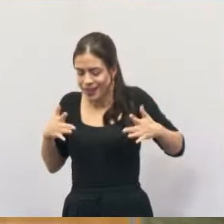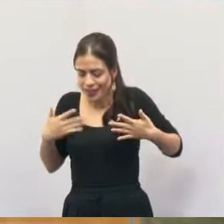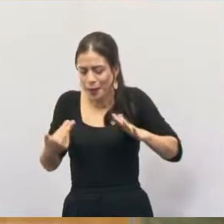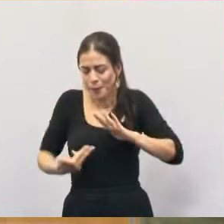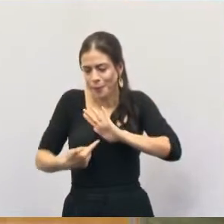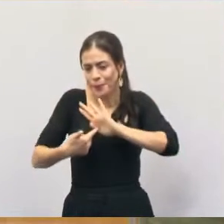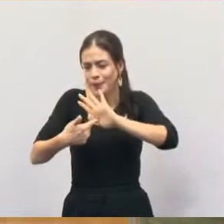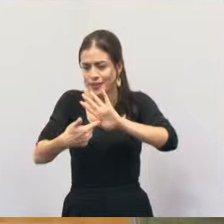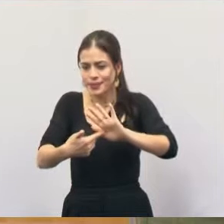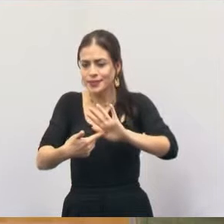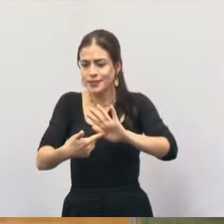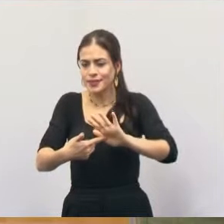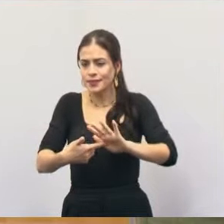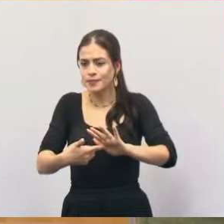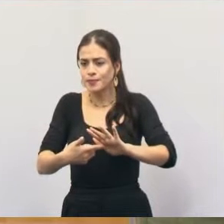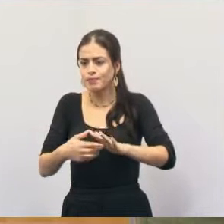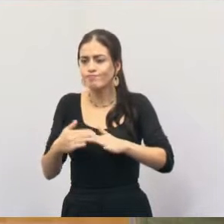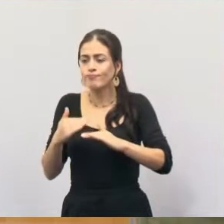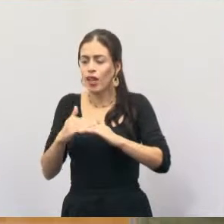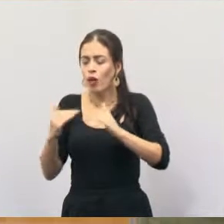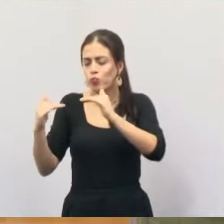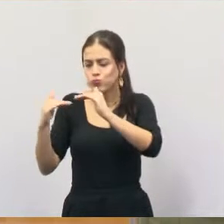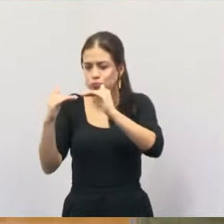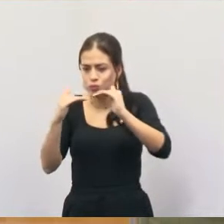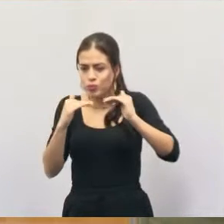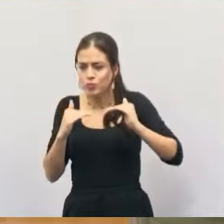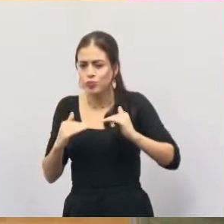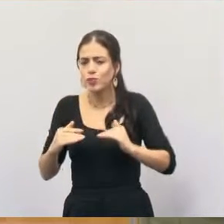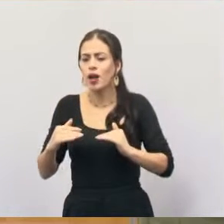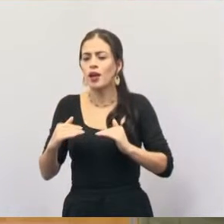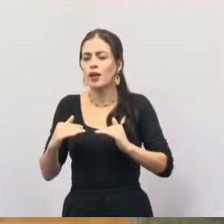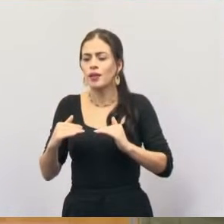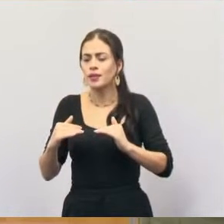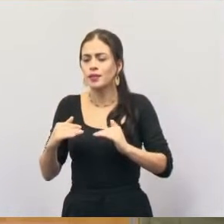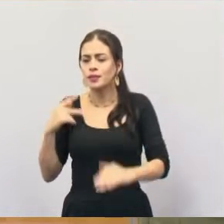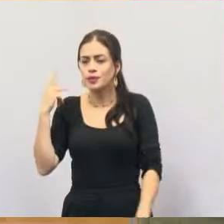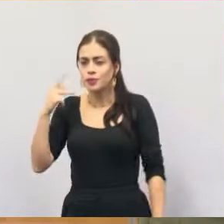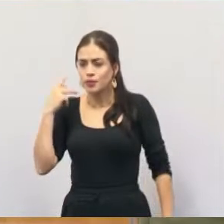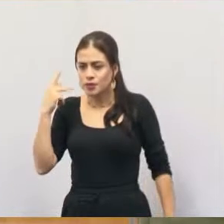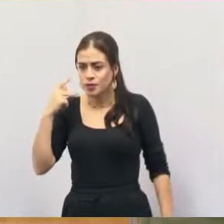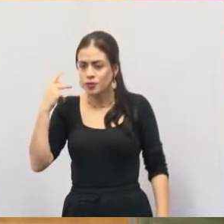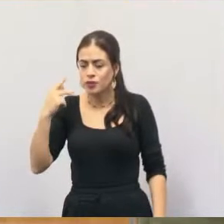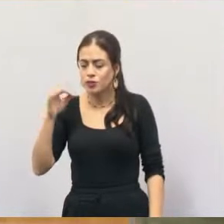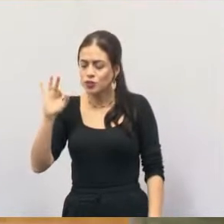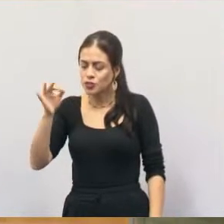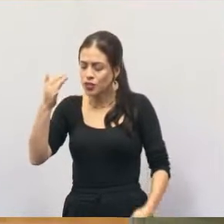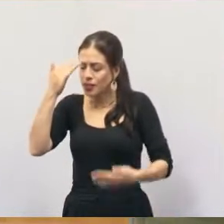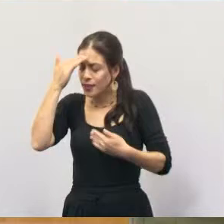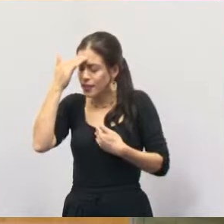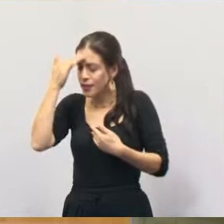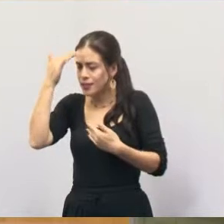contar com a aprovação dos nobres pares, aos quais desejamos e antecipamos nossos agradecimentos.